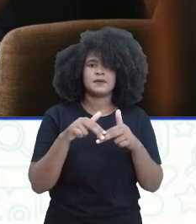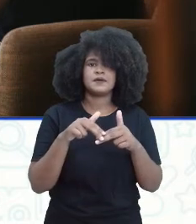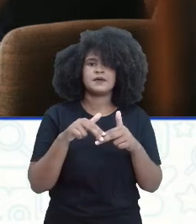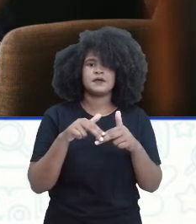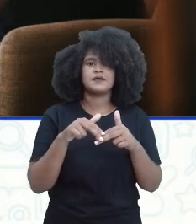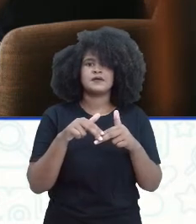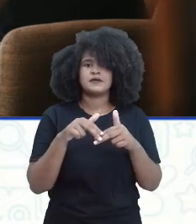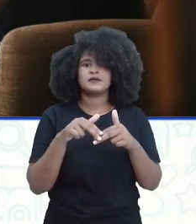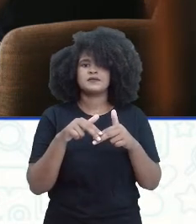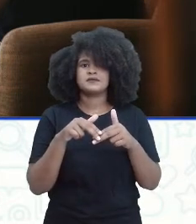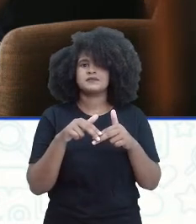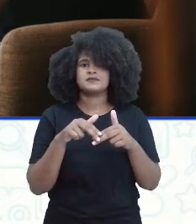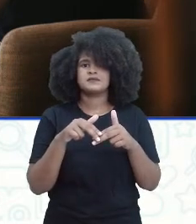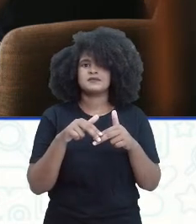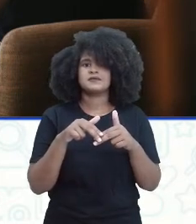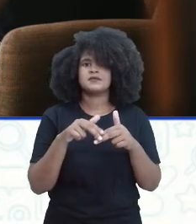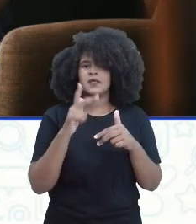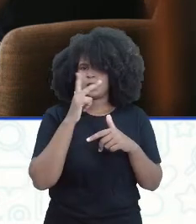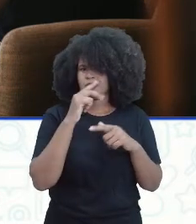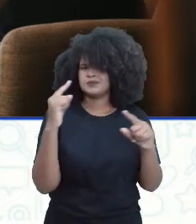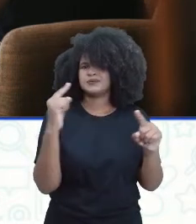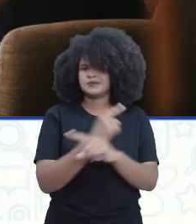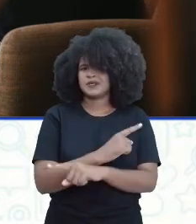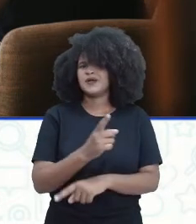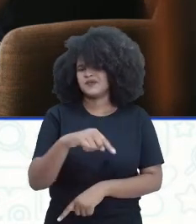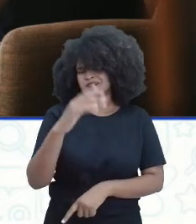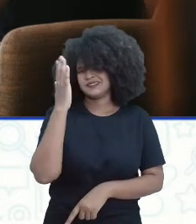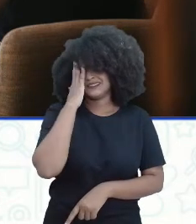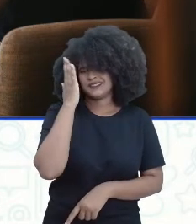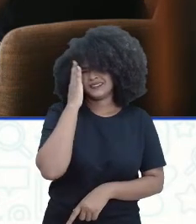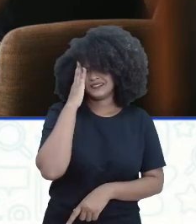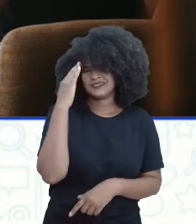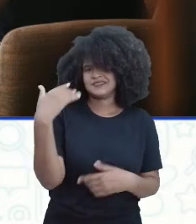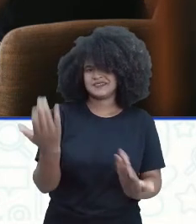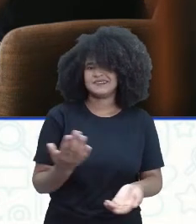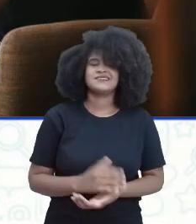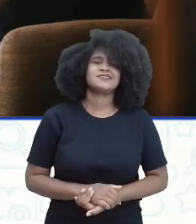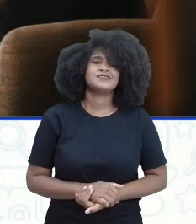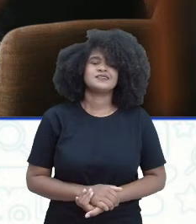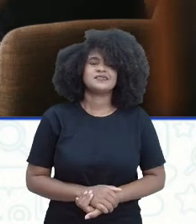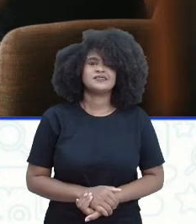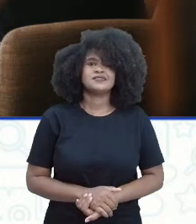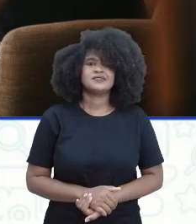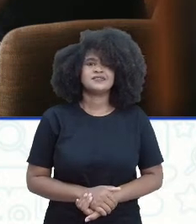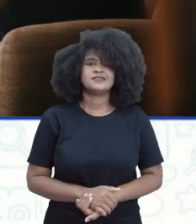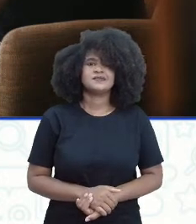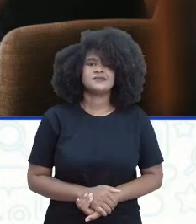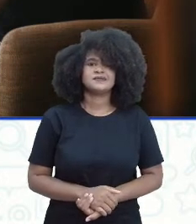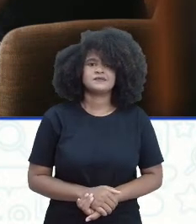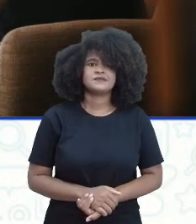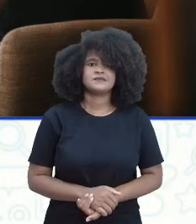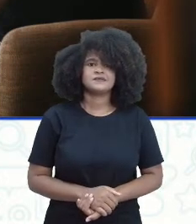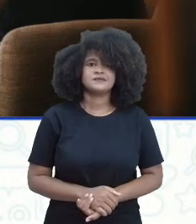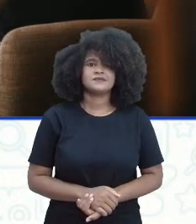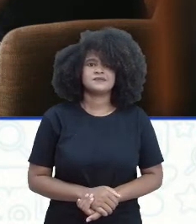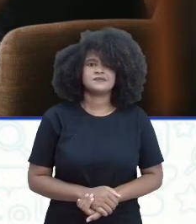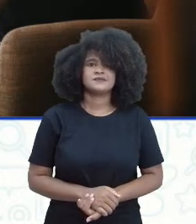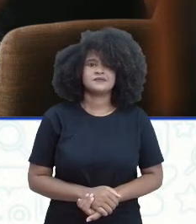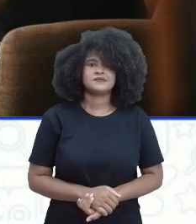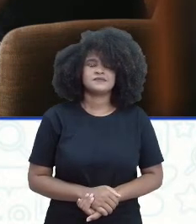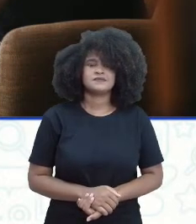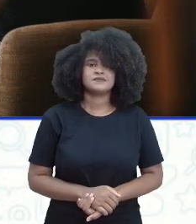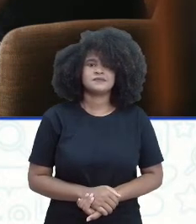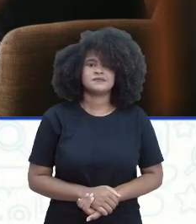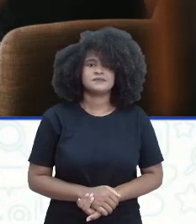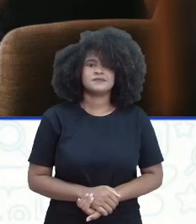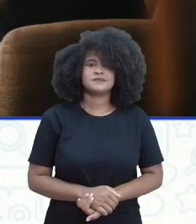está trocado. Mas vamos lá, vocês entenderam a ideia aí. Vamos embora. By the way, aliás, é tu, Rony. Vai.